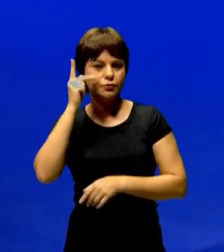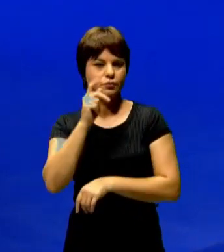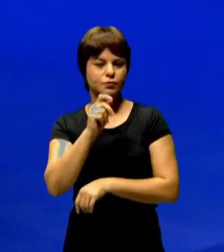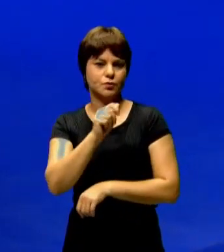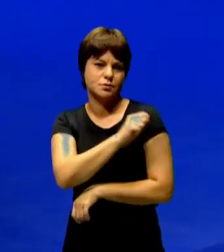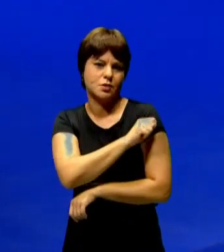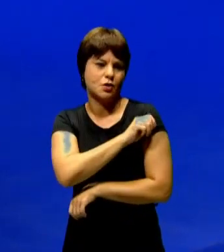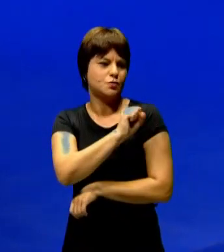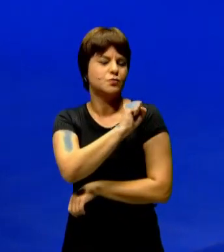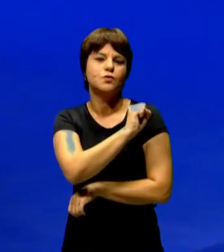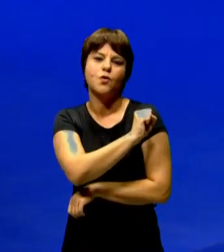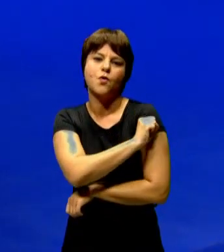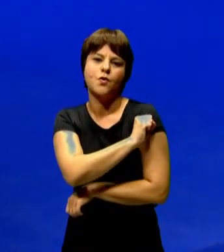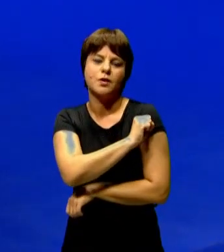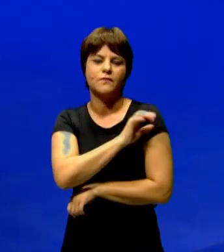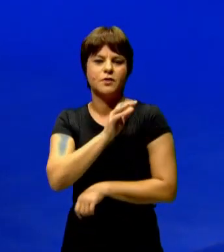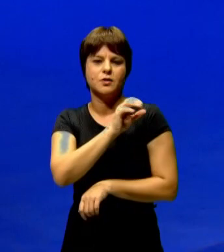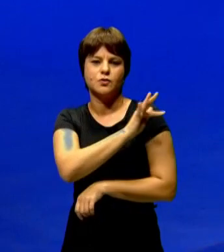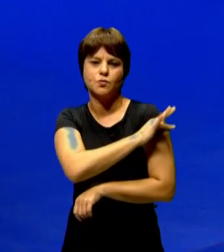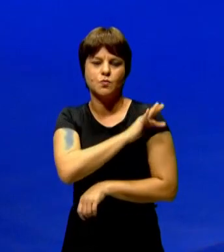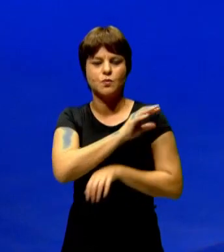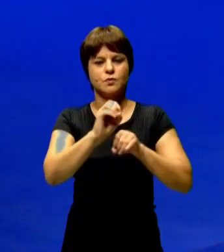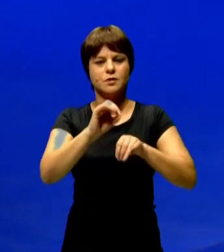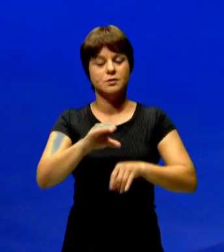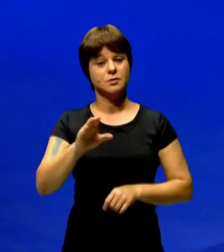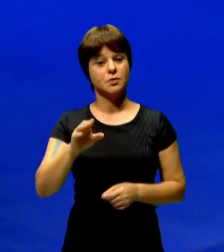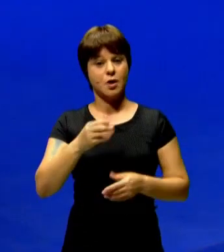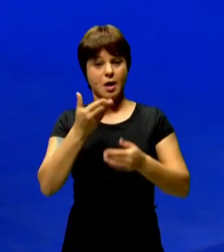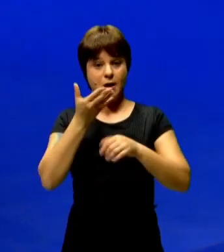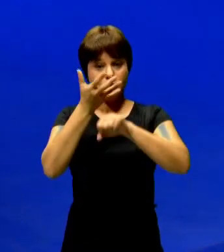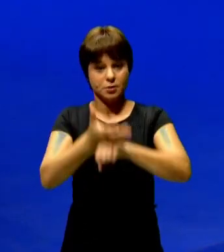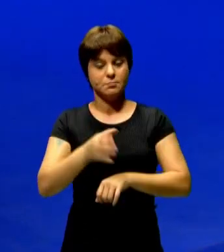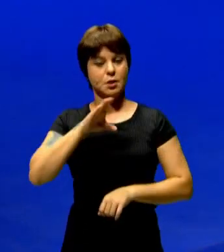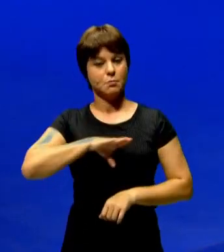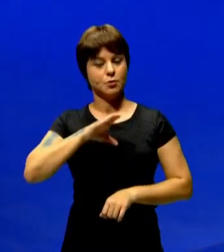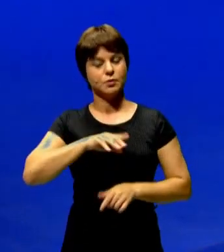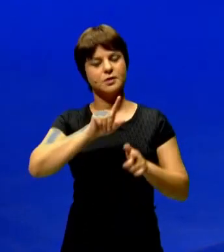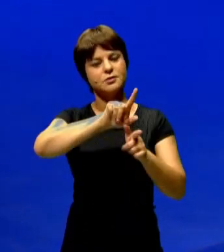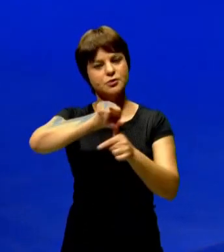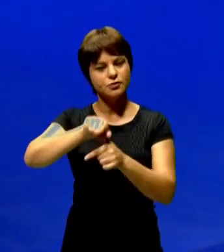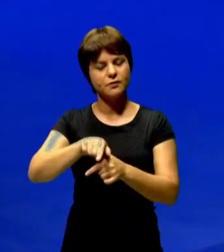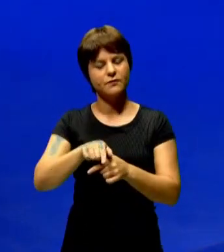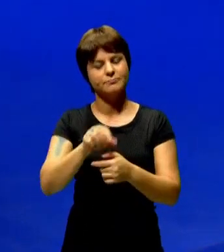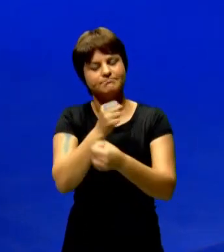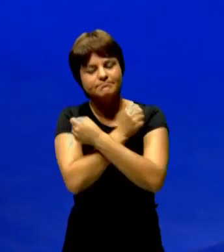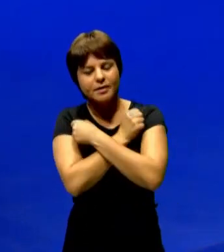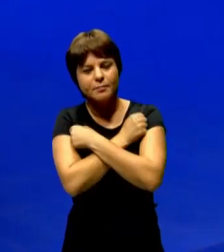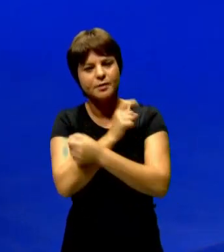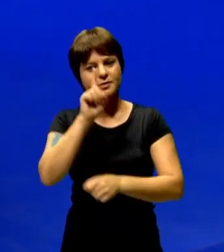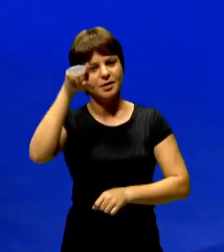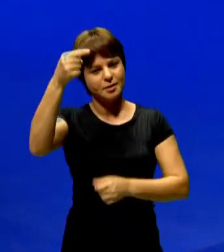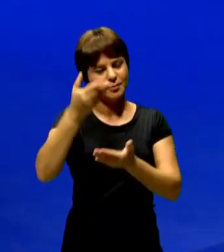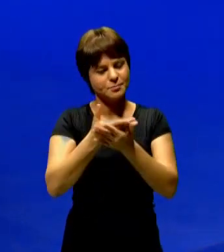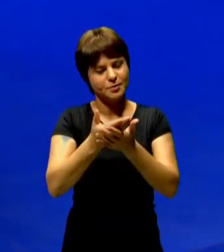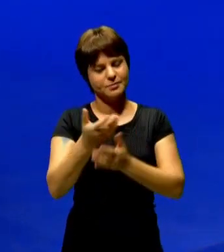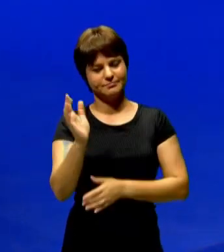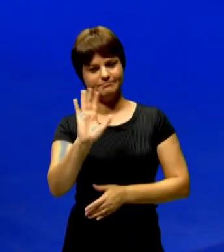8º ano do ensino fundamental. Aulas de português e de geografia. Forte abraço e até a próxima. Tchau, tchau.